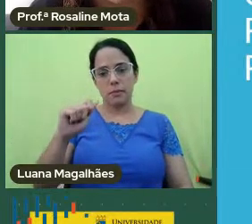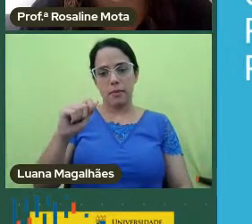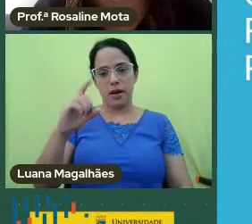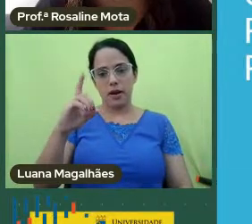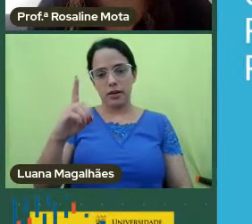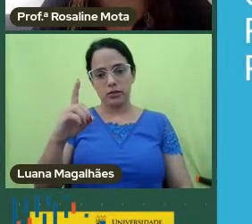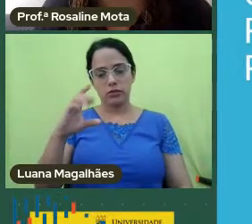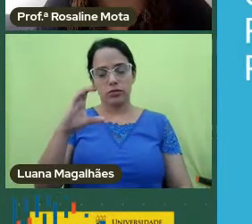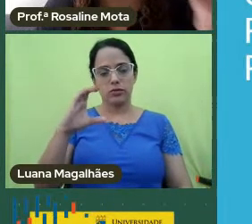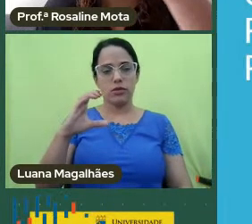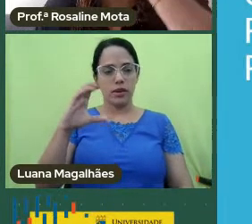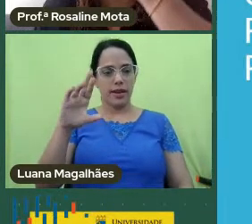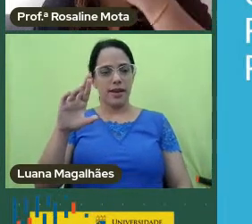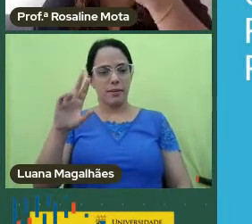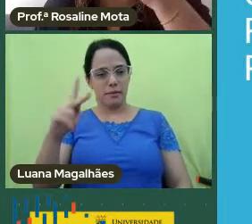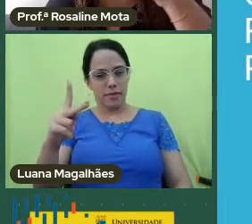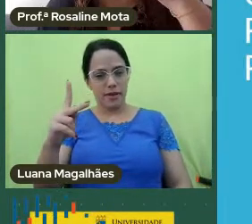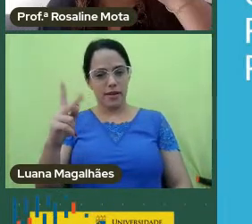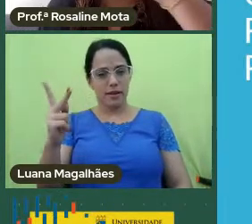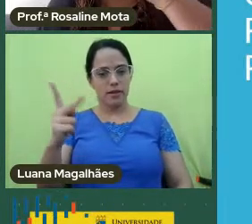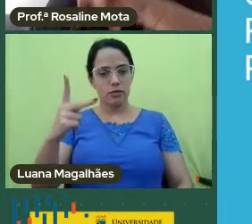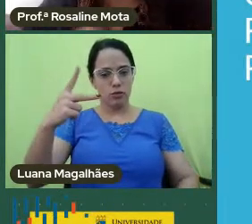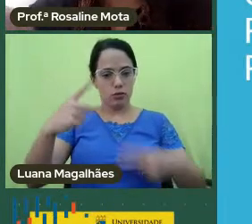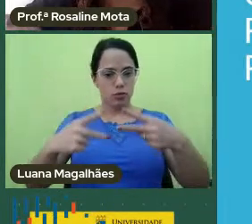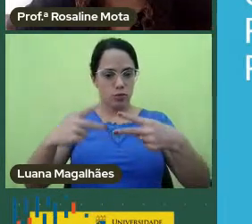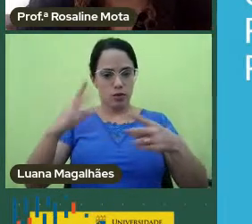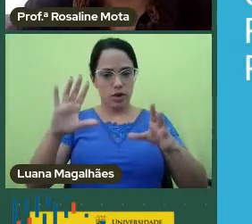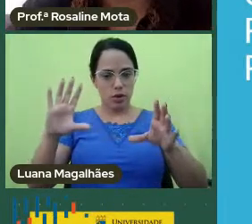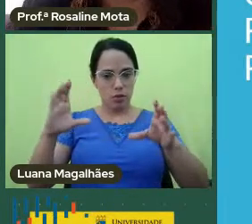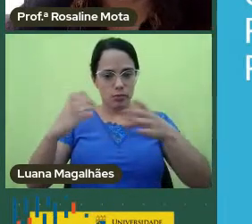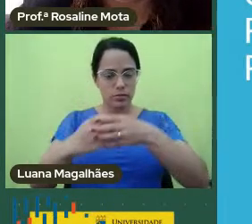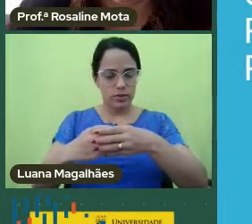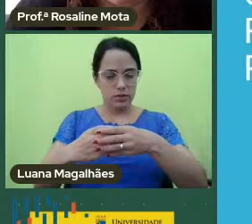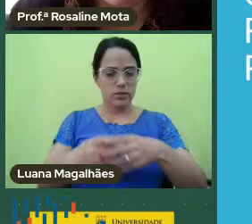tem que lembrar muito bem disso. Então,